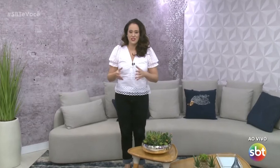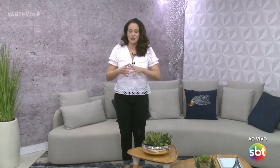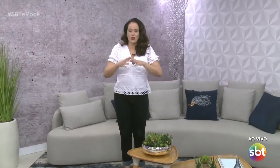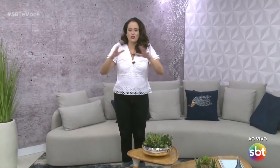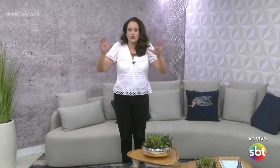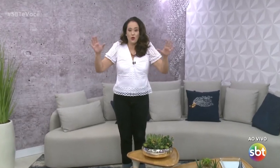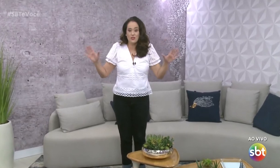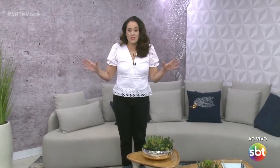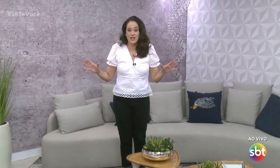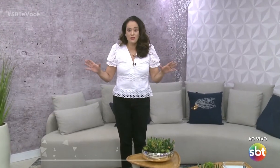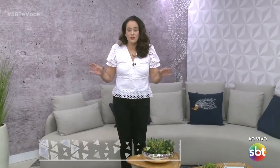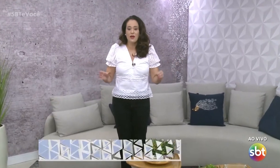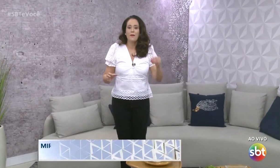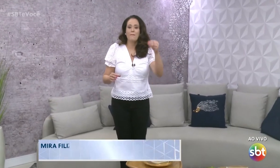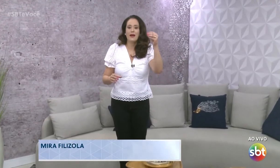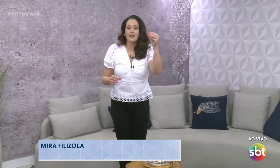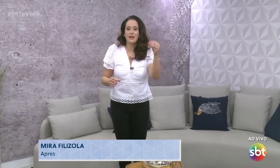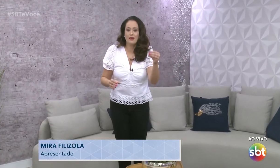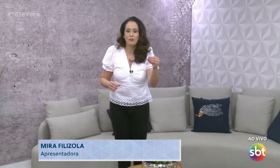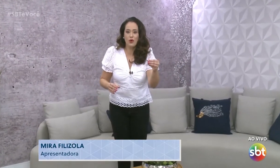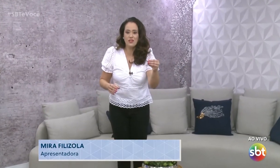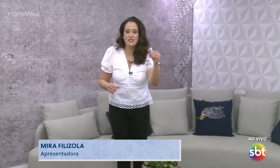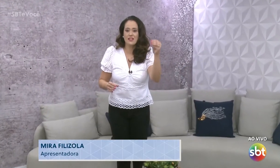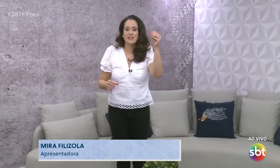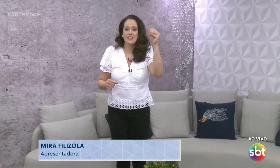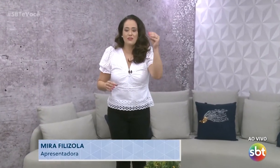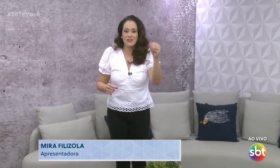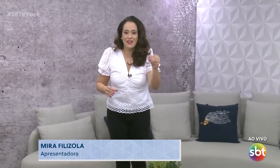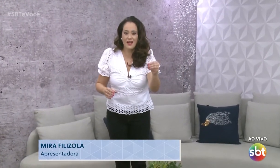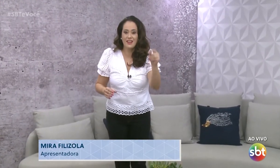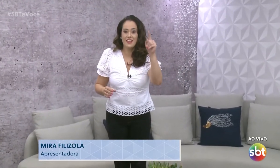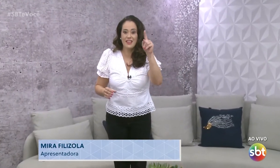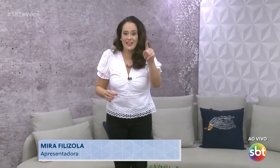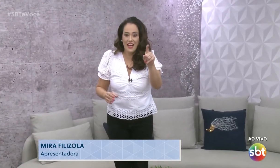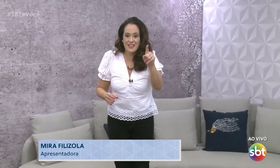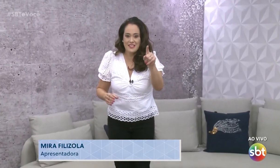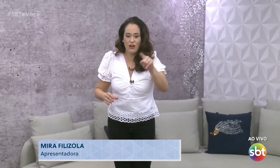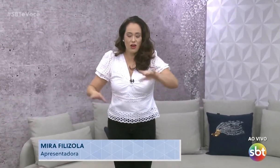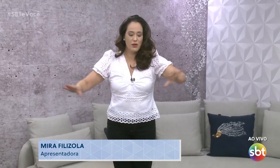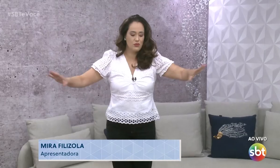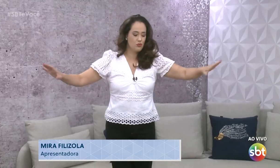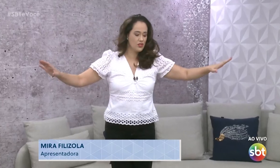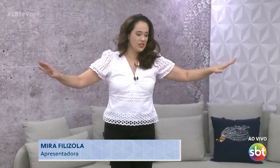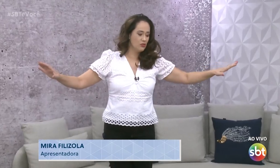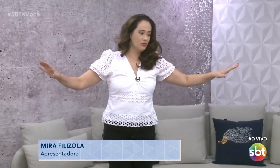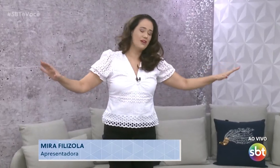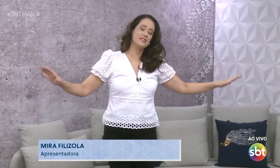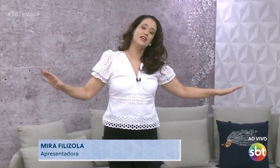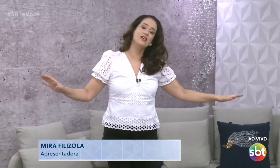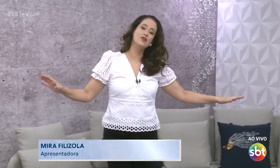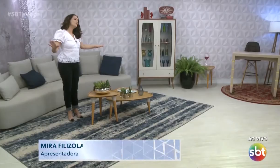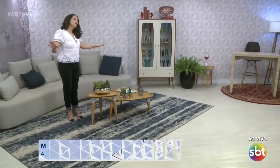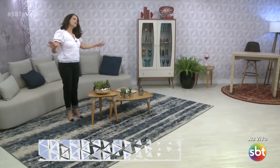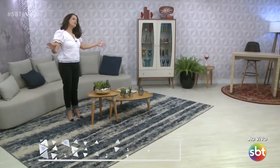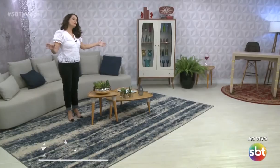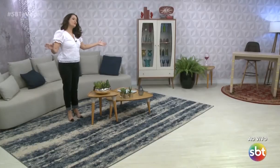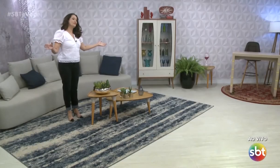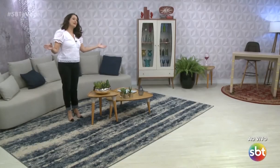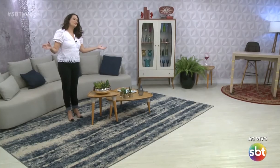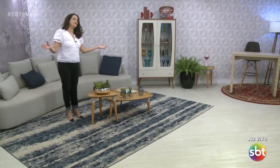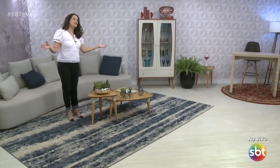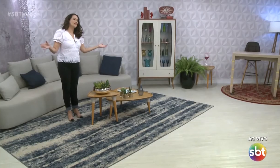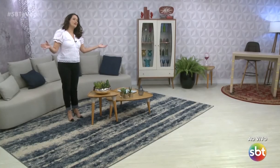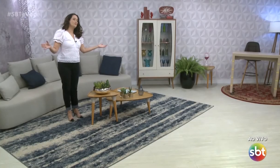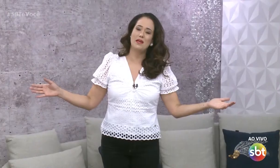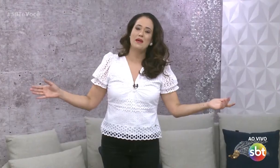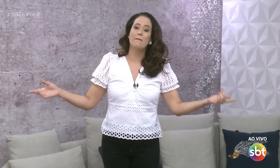Casa Grande, dá todos os conselhos para que quem possa tem que ficar em casa. Olha o meu estúdio aqui, tudo vazio, sem os meus